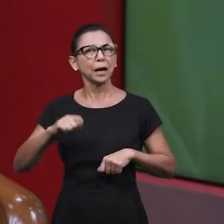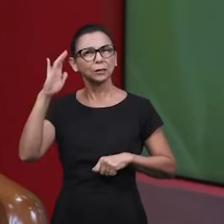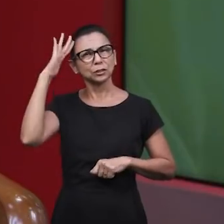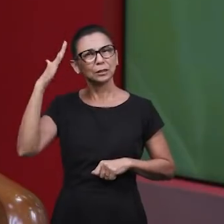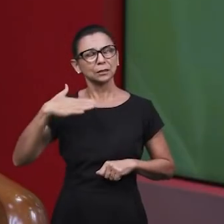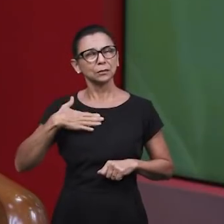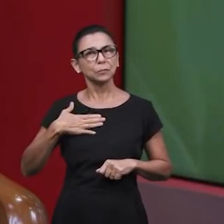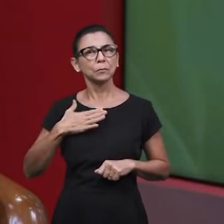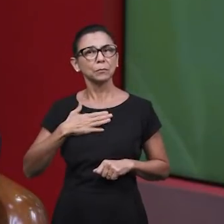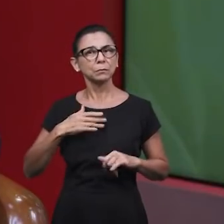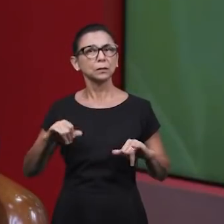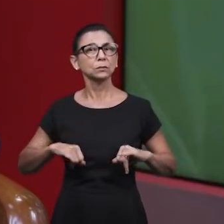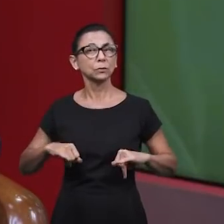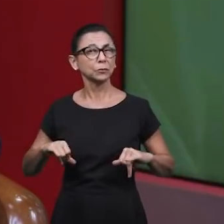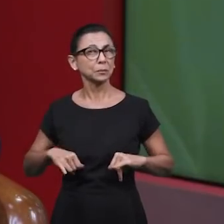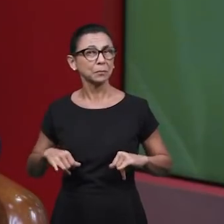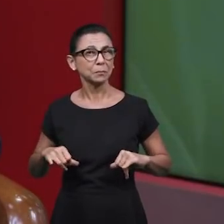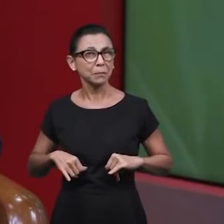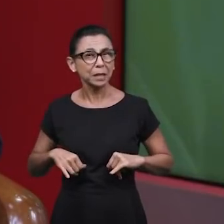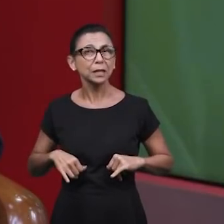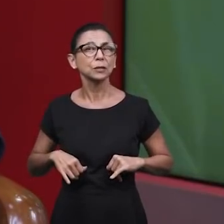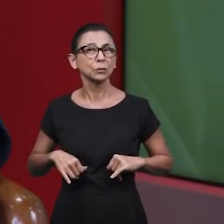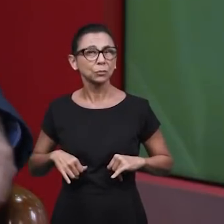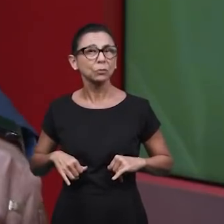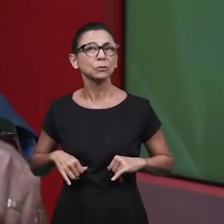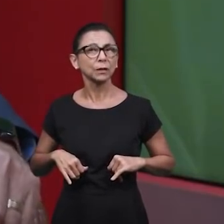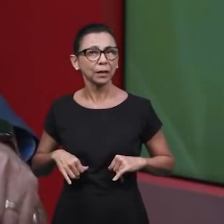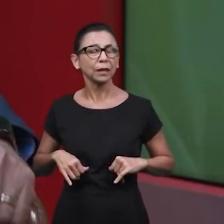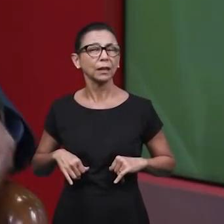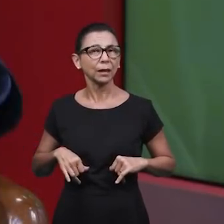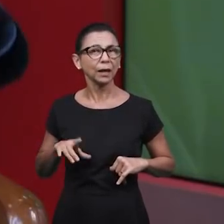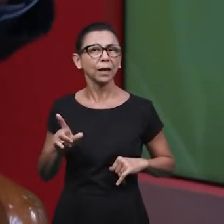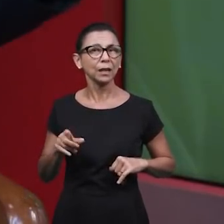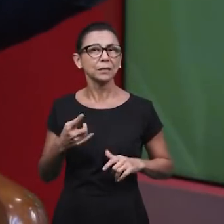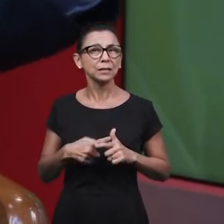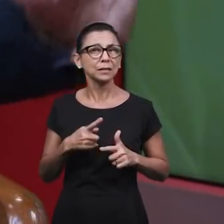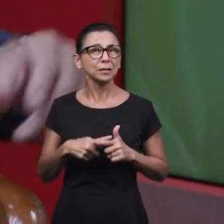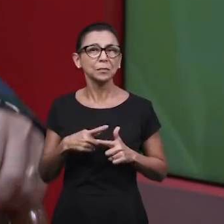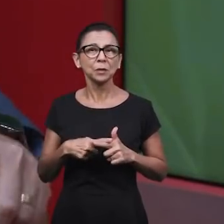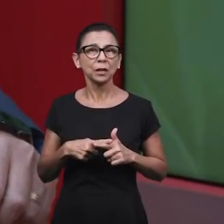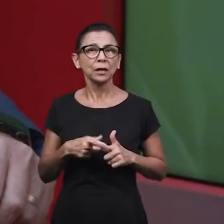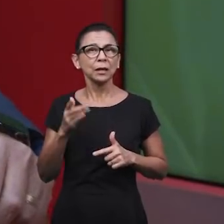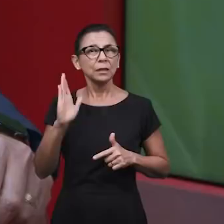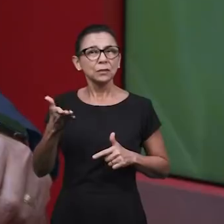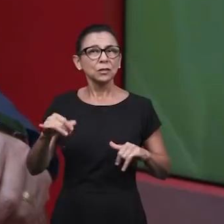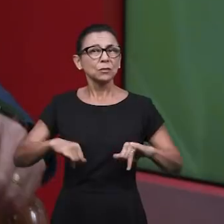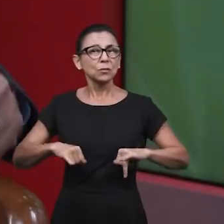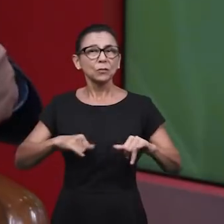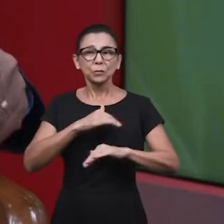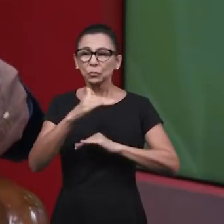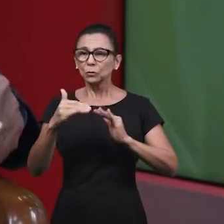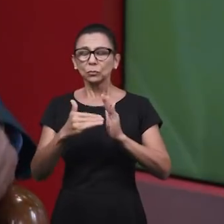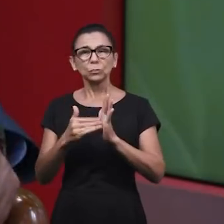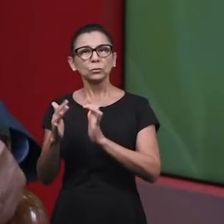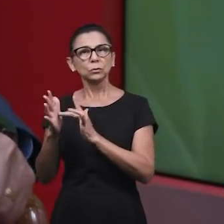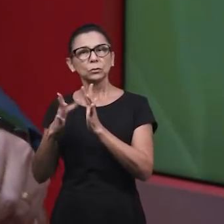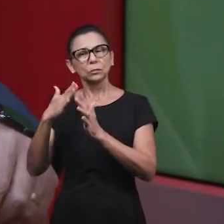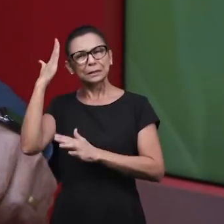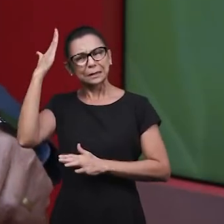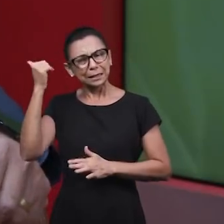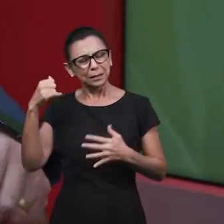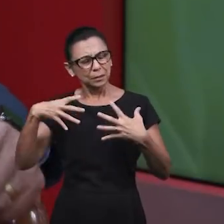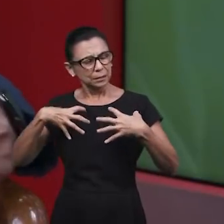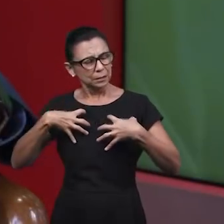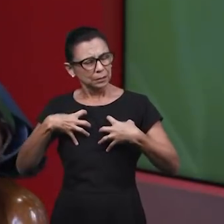minha dor, ele é capaz de entender a vossa dor também, porque ele passou por tudo isso. Ele sabe como são